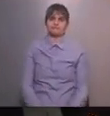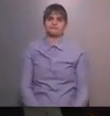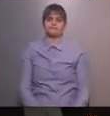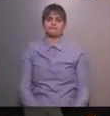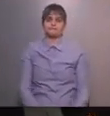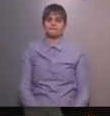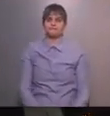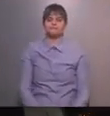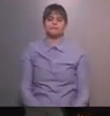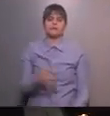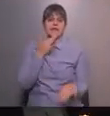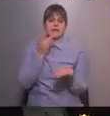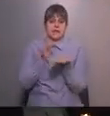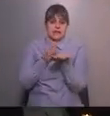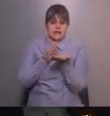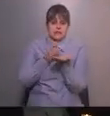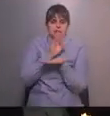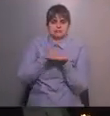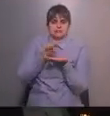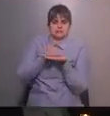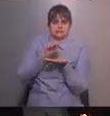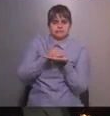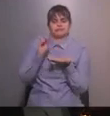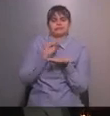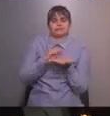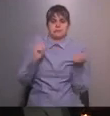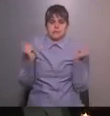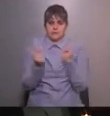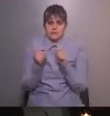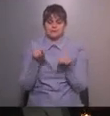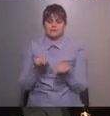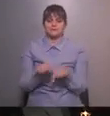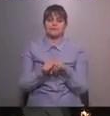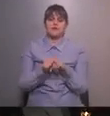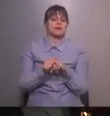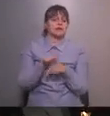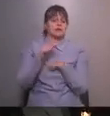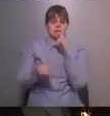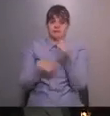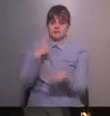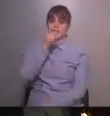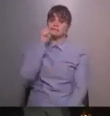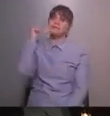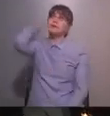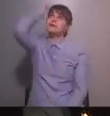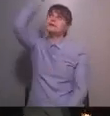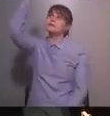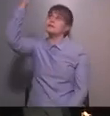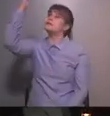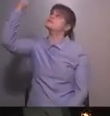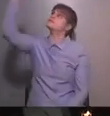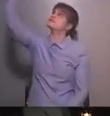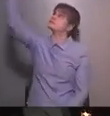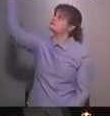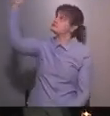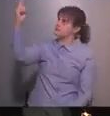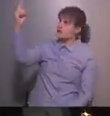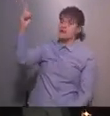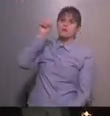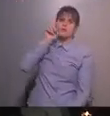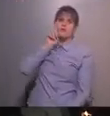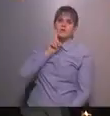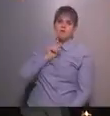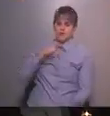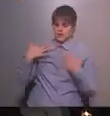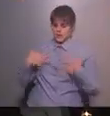Potem wielki znak się ukazał na niebie, niewiasta obleczona w słońce i w księżyc pod jej